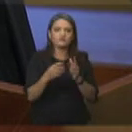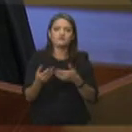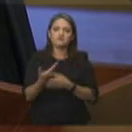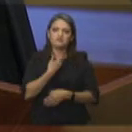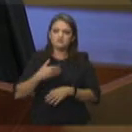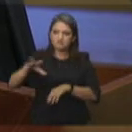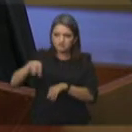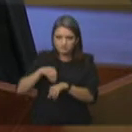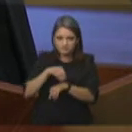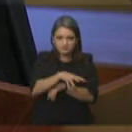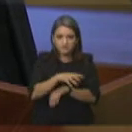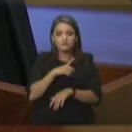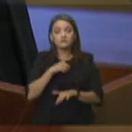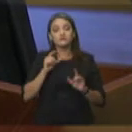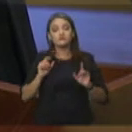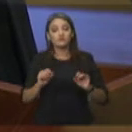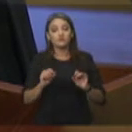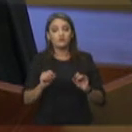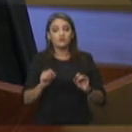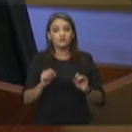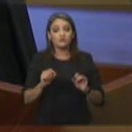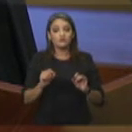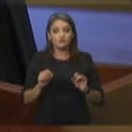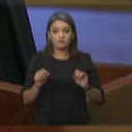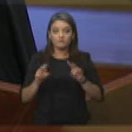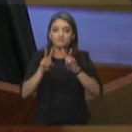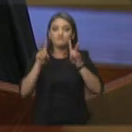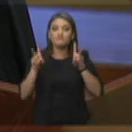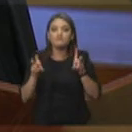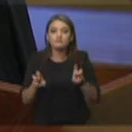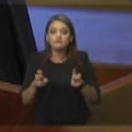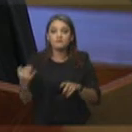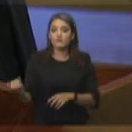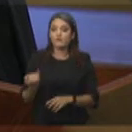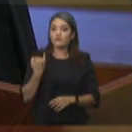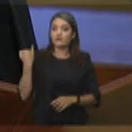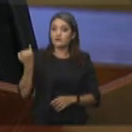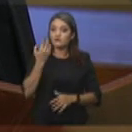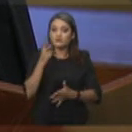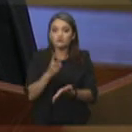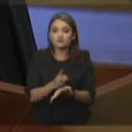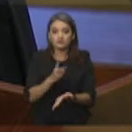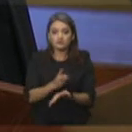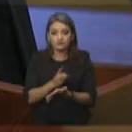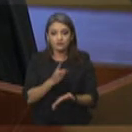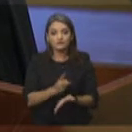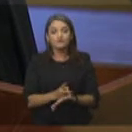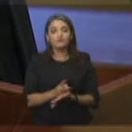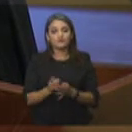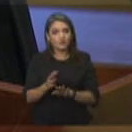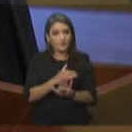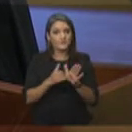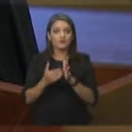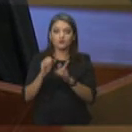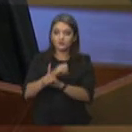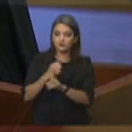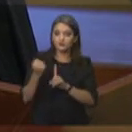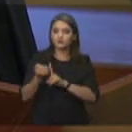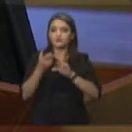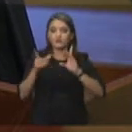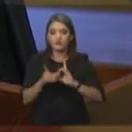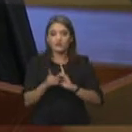público. Põe em perspectiva, portanto, uma questão de crucial importância para qualquer sociedade